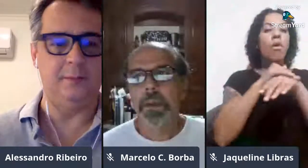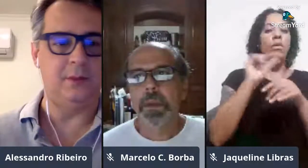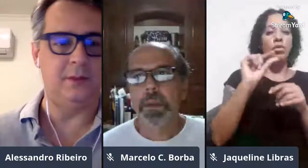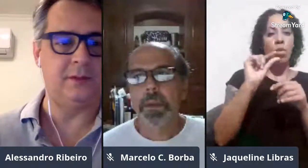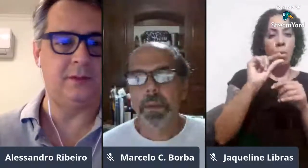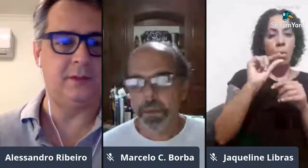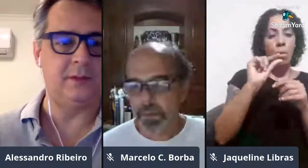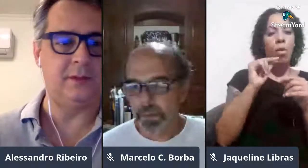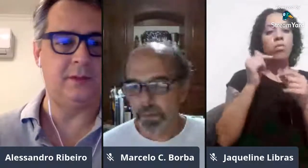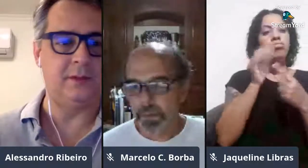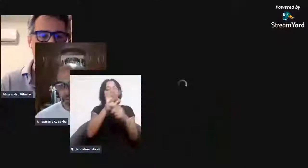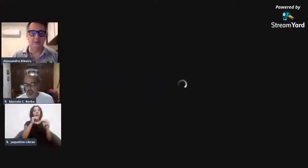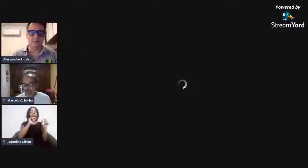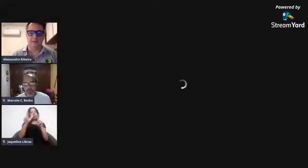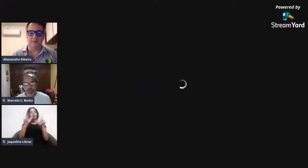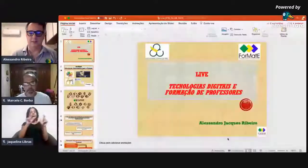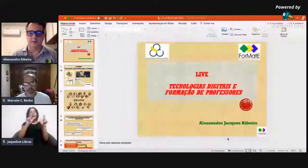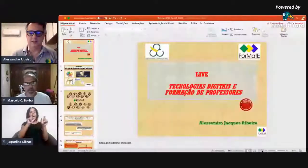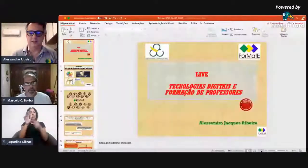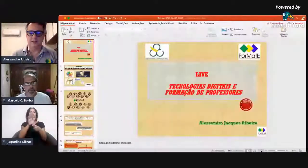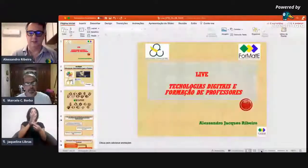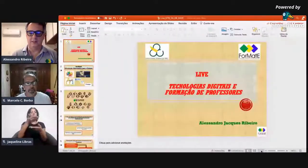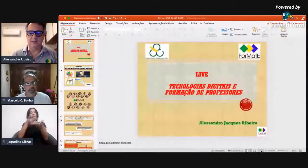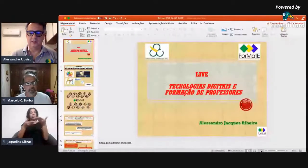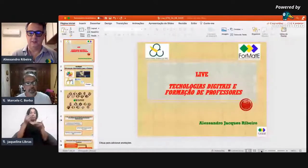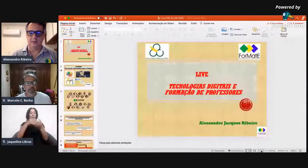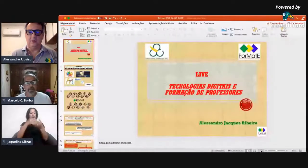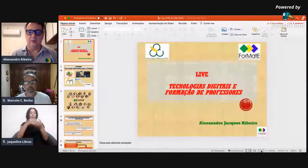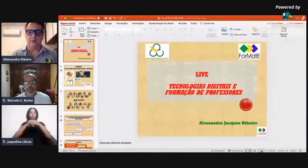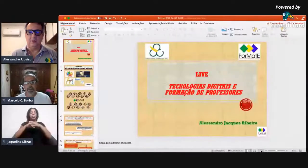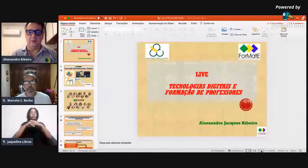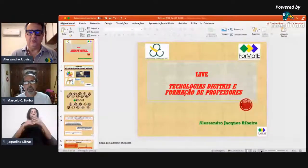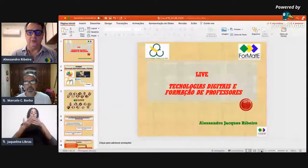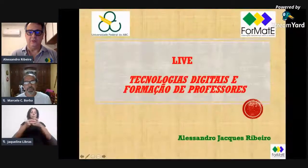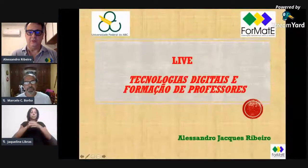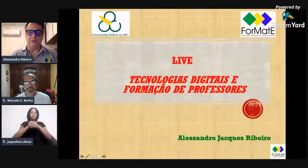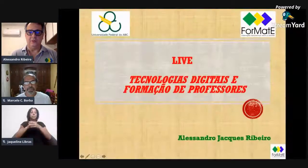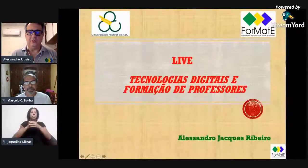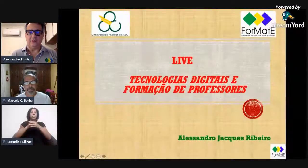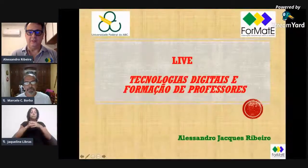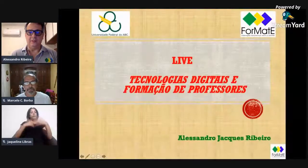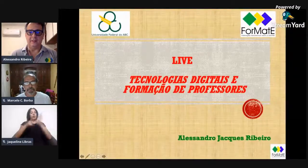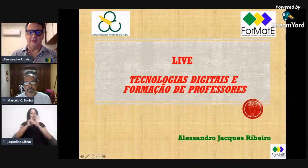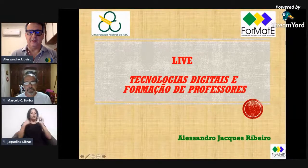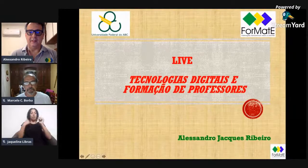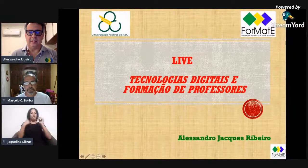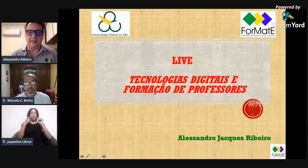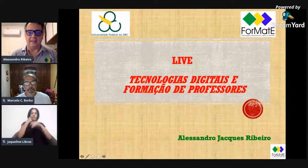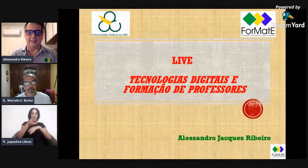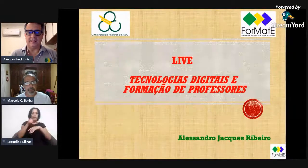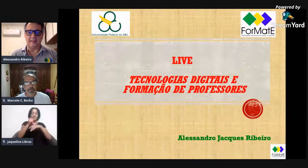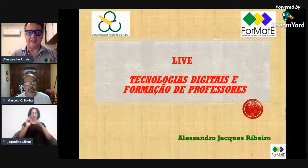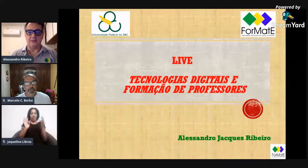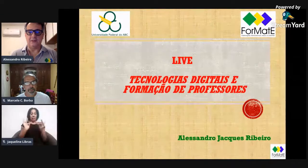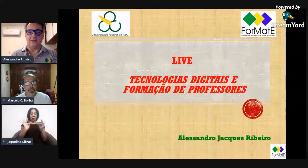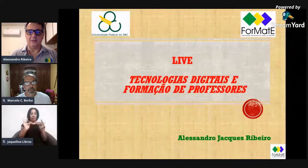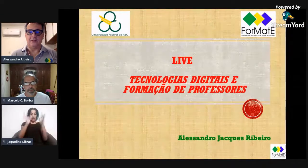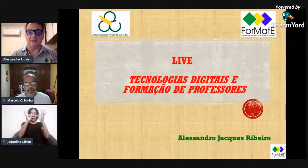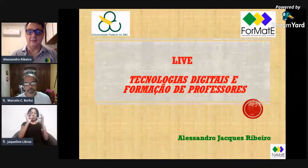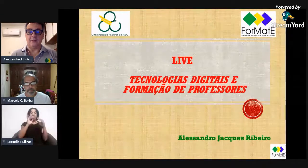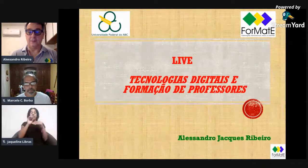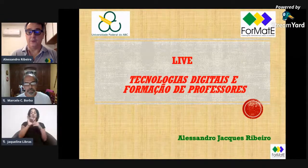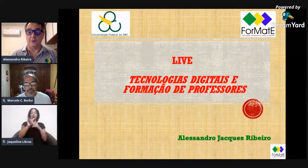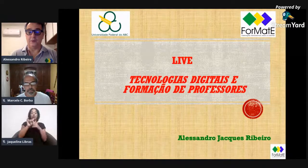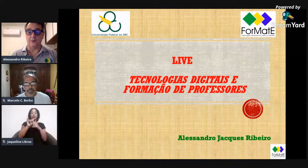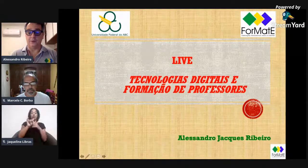mostrando. Bom, então, como eu disse, né, Tecnologias Digitais e Formação